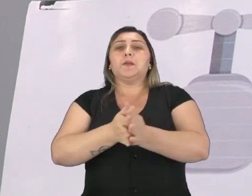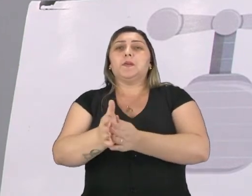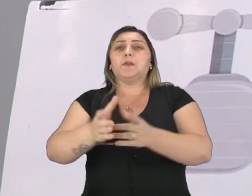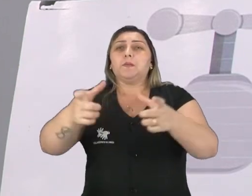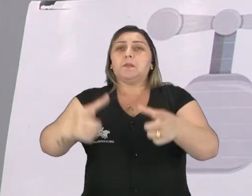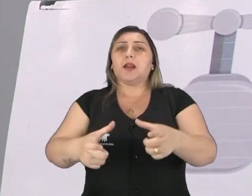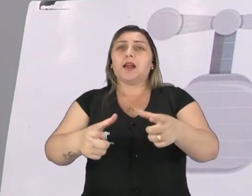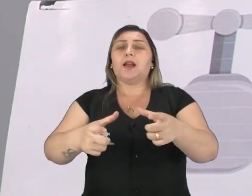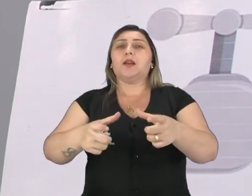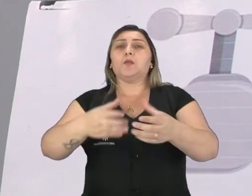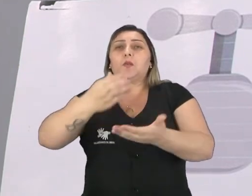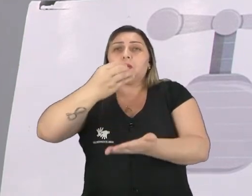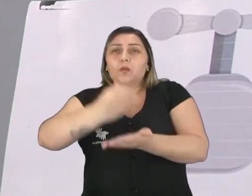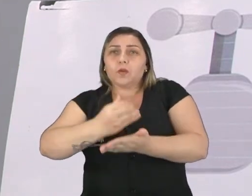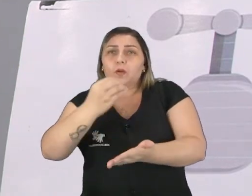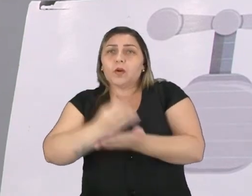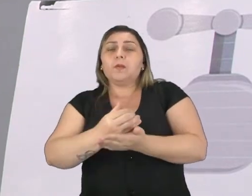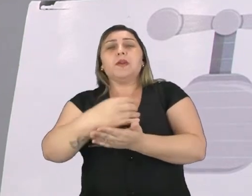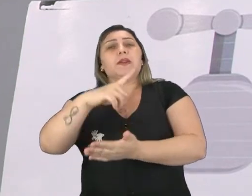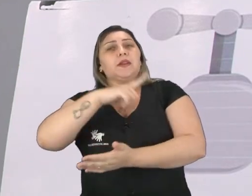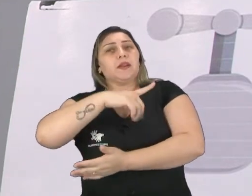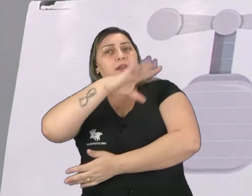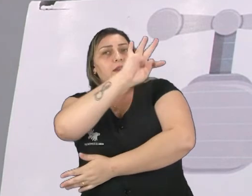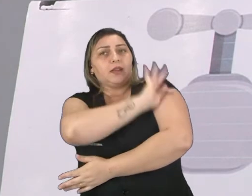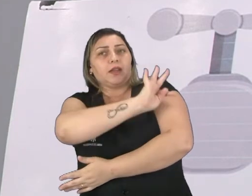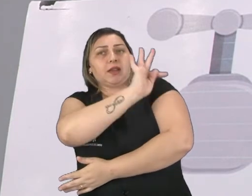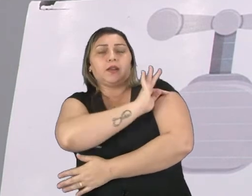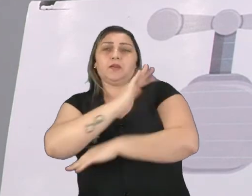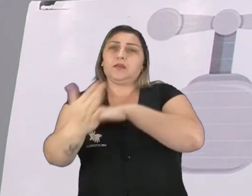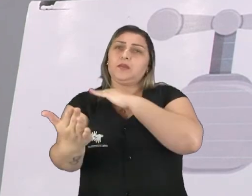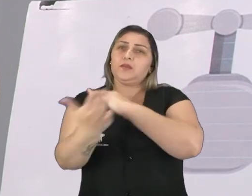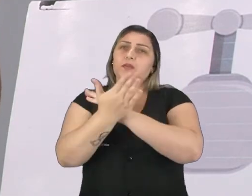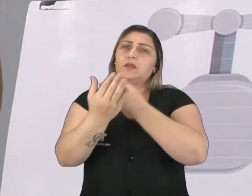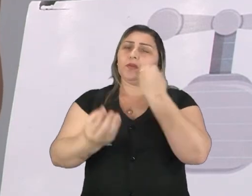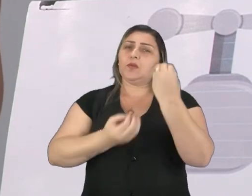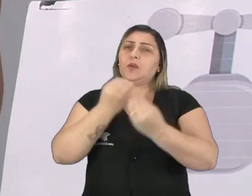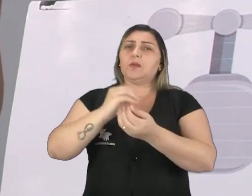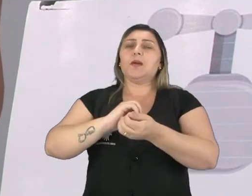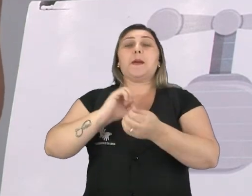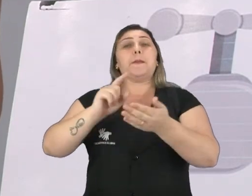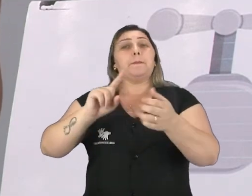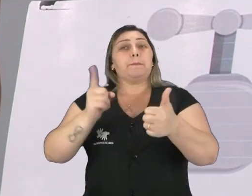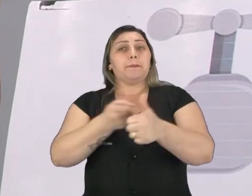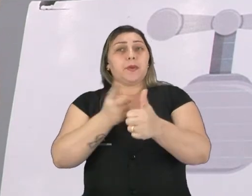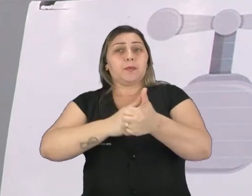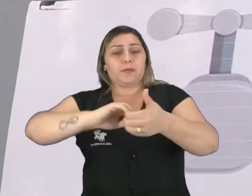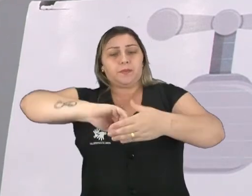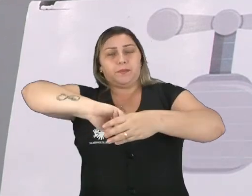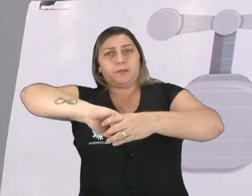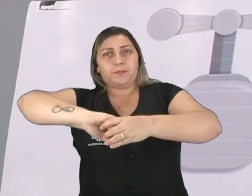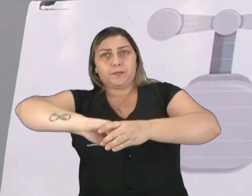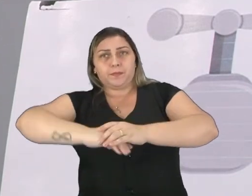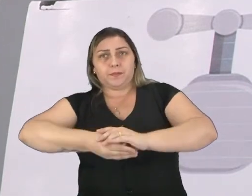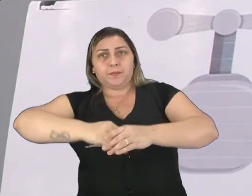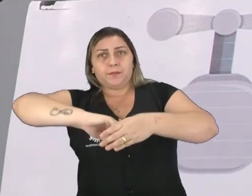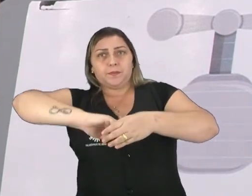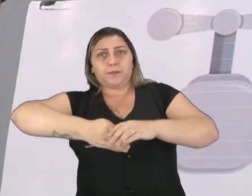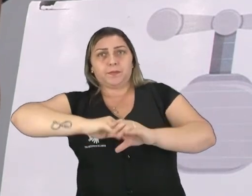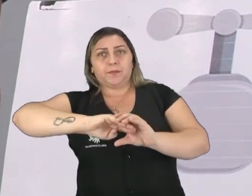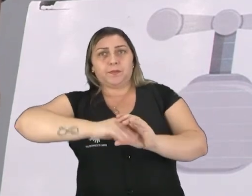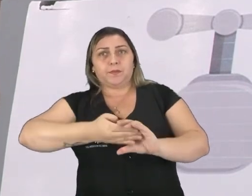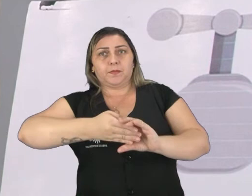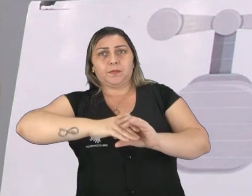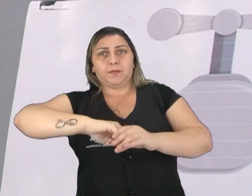algumas técnicas que nos ajudam. De que forma? Ensaboar primeiro todos os utensílios, toda